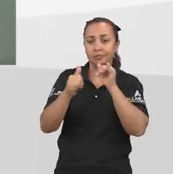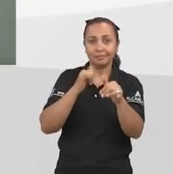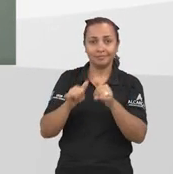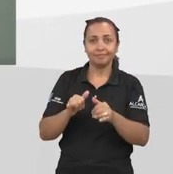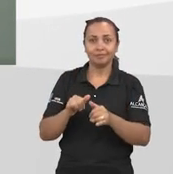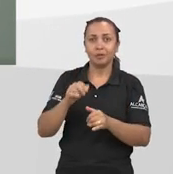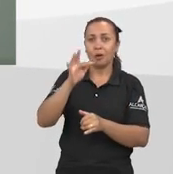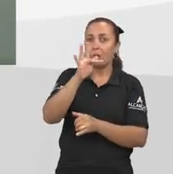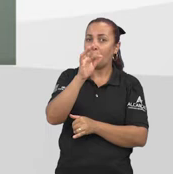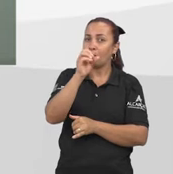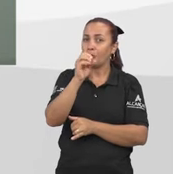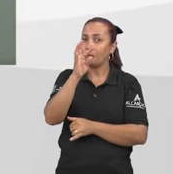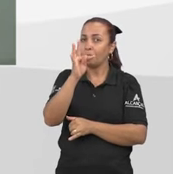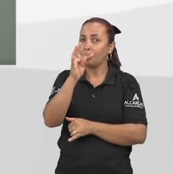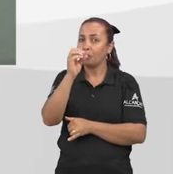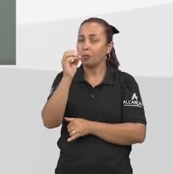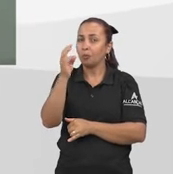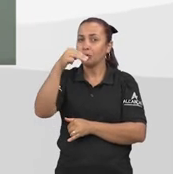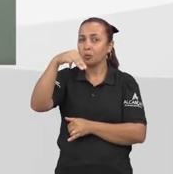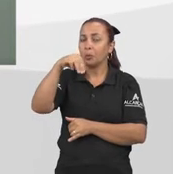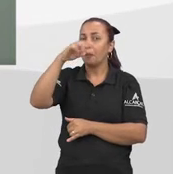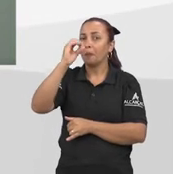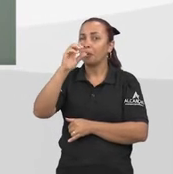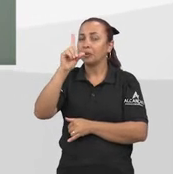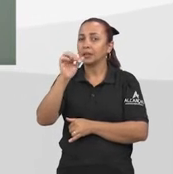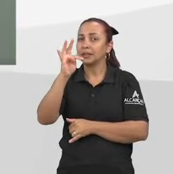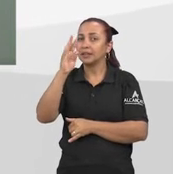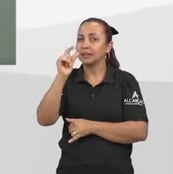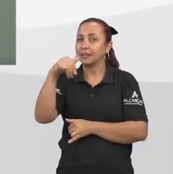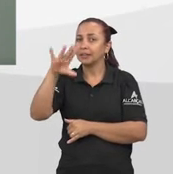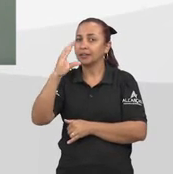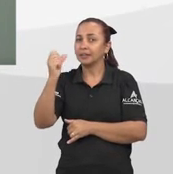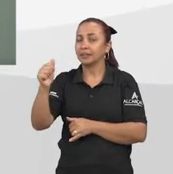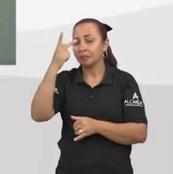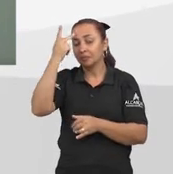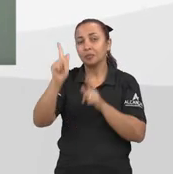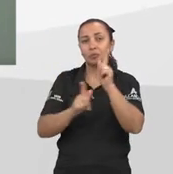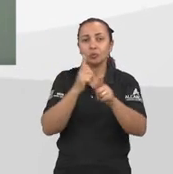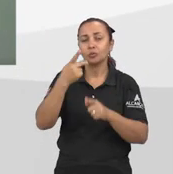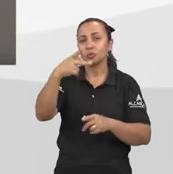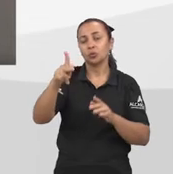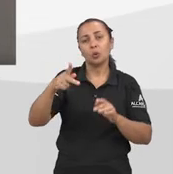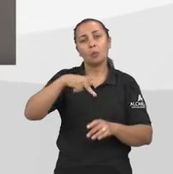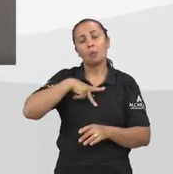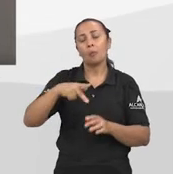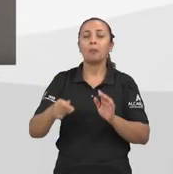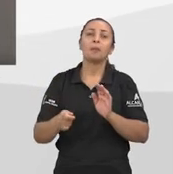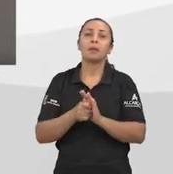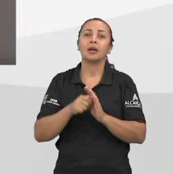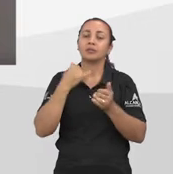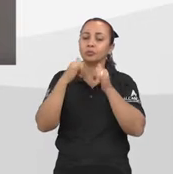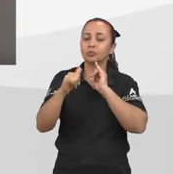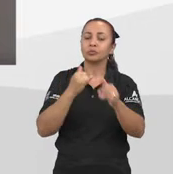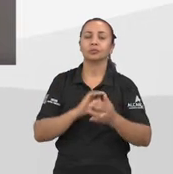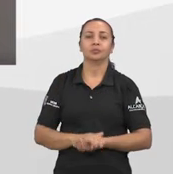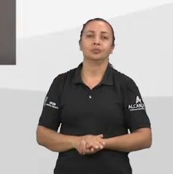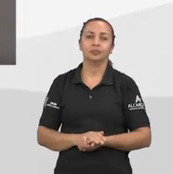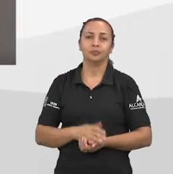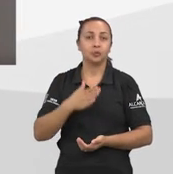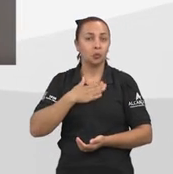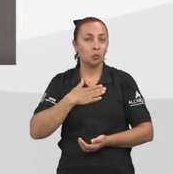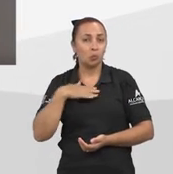fotovoltaica a para poder gerar a sua própria energia uma das